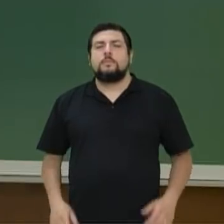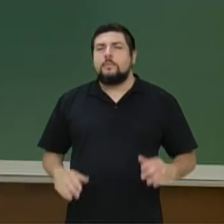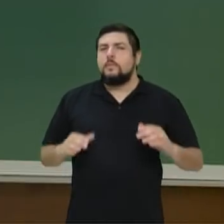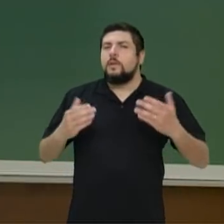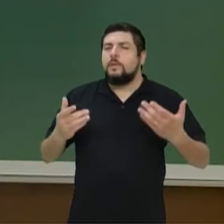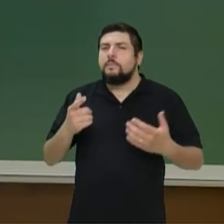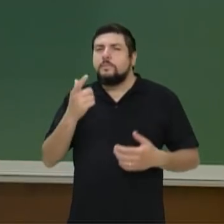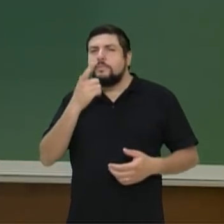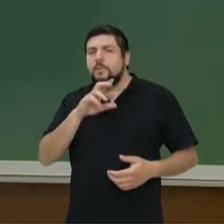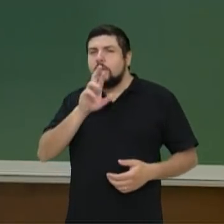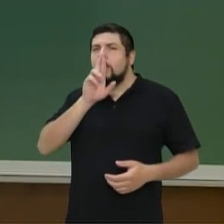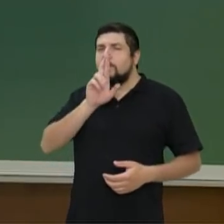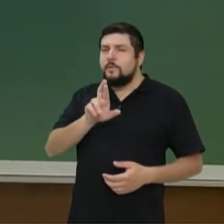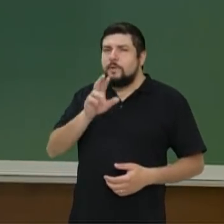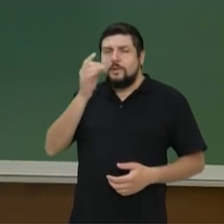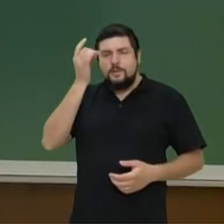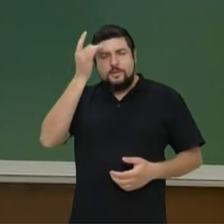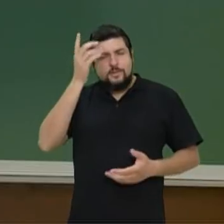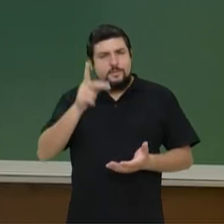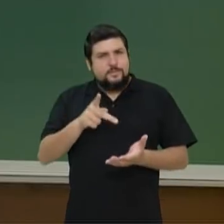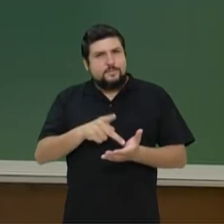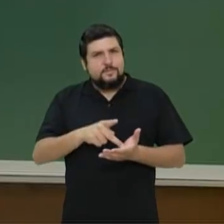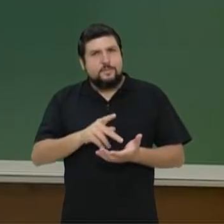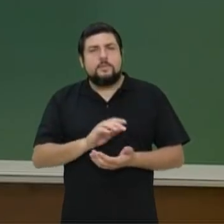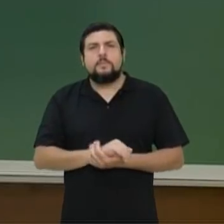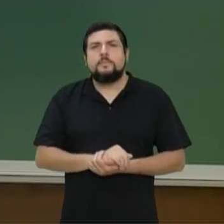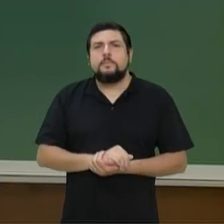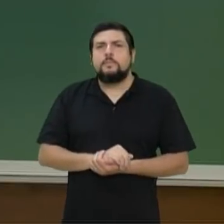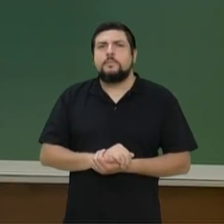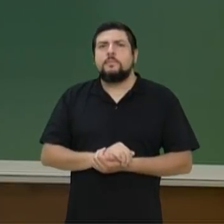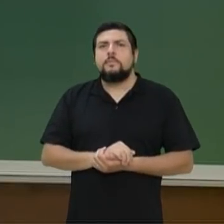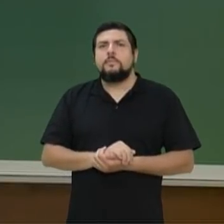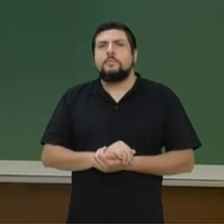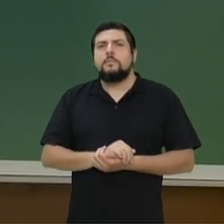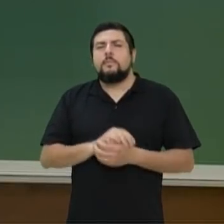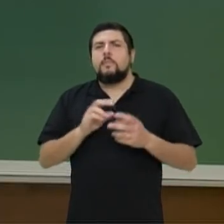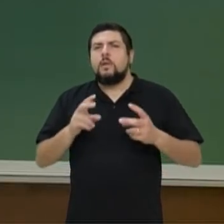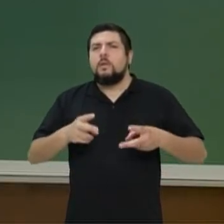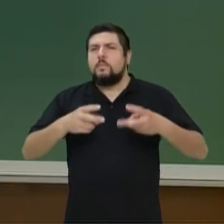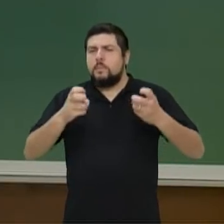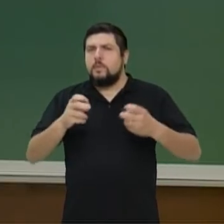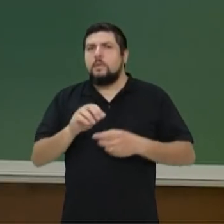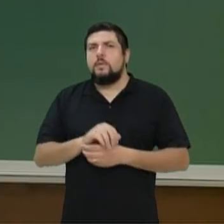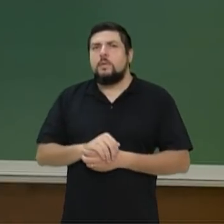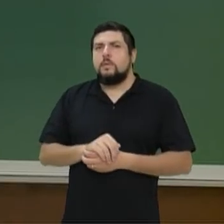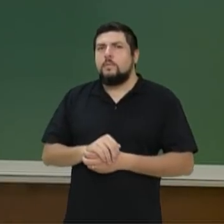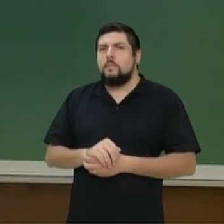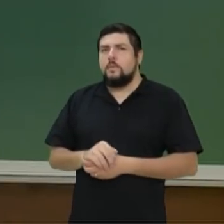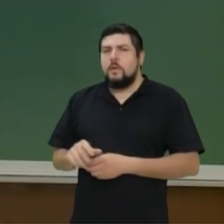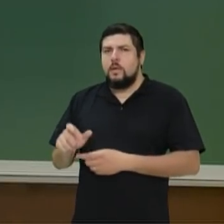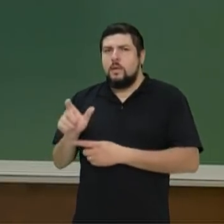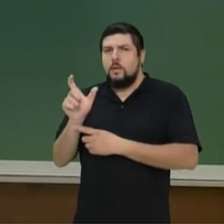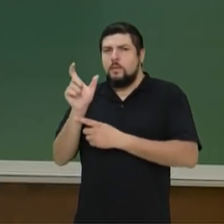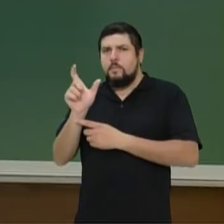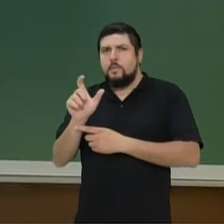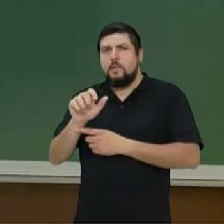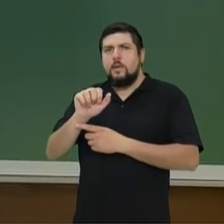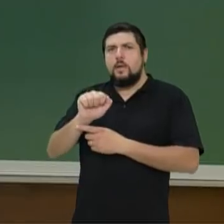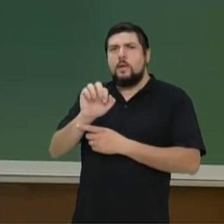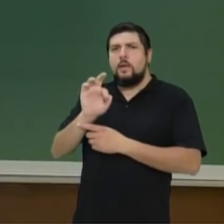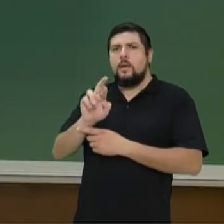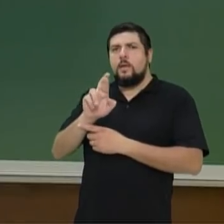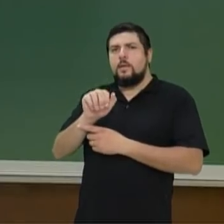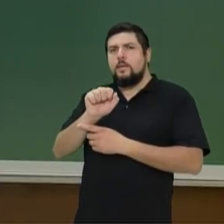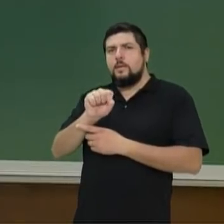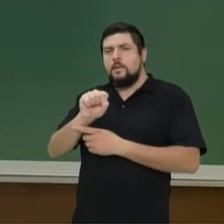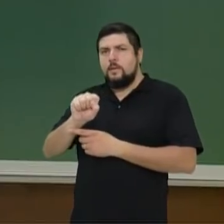Então, conseguiram com facilidade, não é mesmo? E veja, né? Aqui, eu disse através, não foi mesmo?